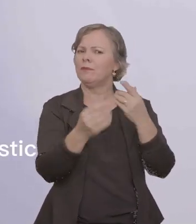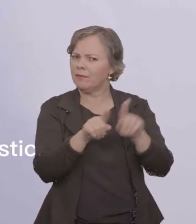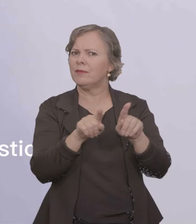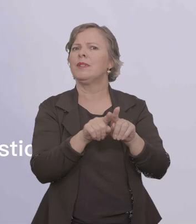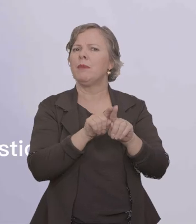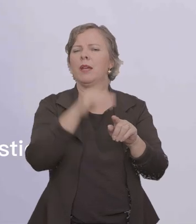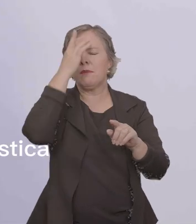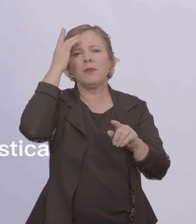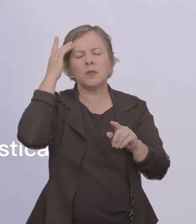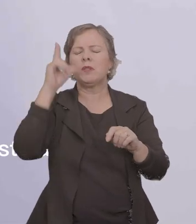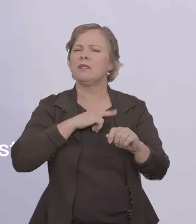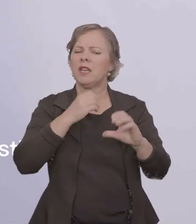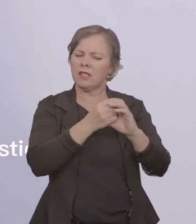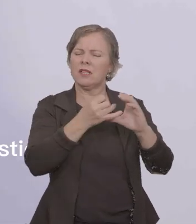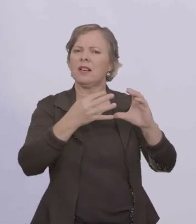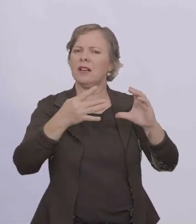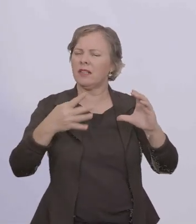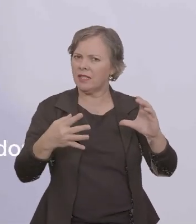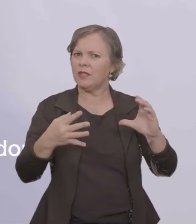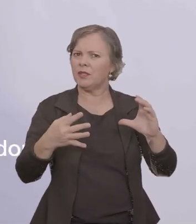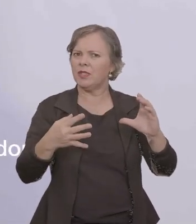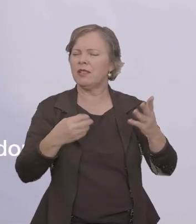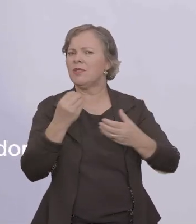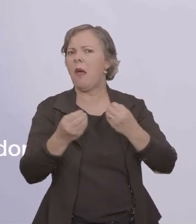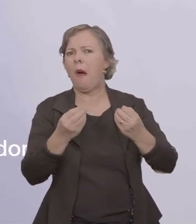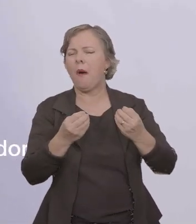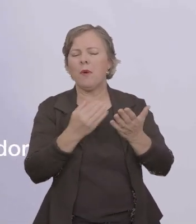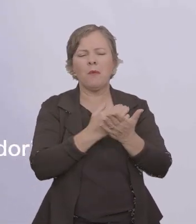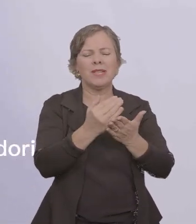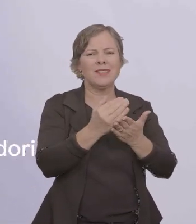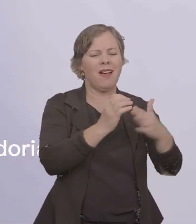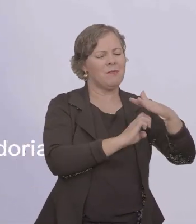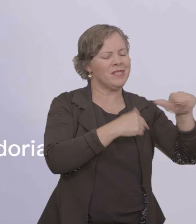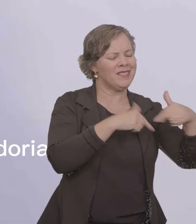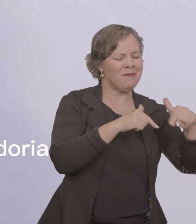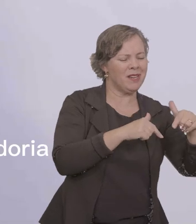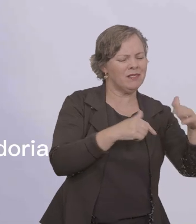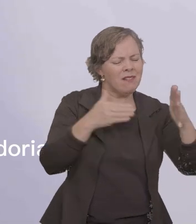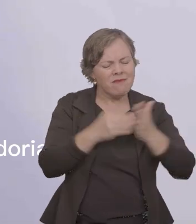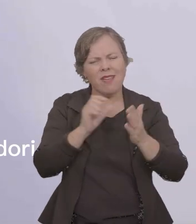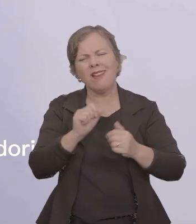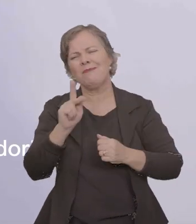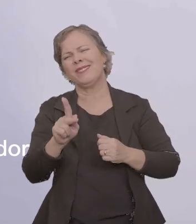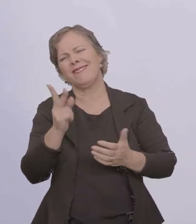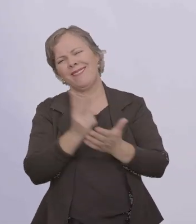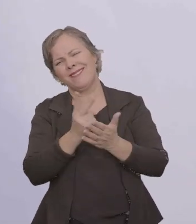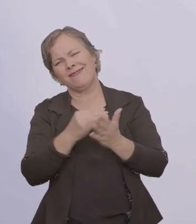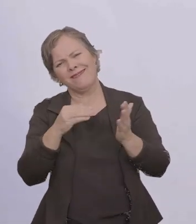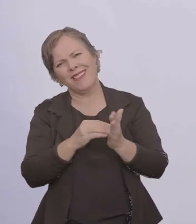são pessoas que possuem essa característica, de entrarem em um emprego e continuarem até a